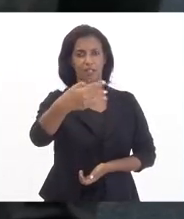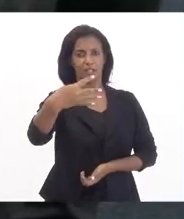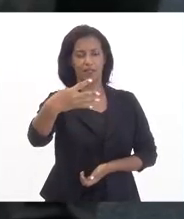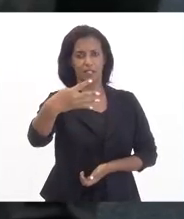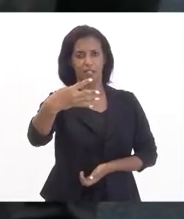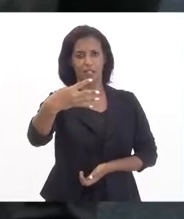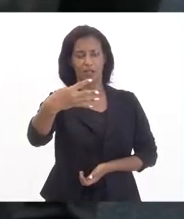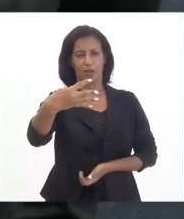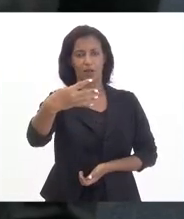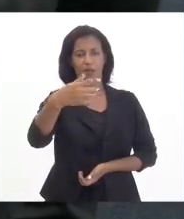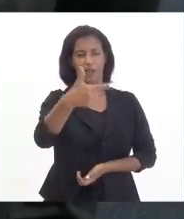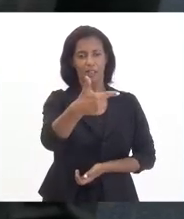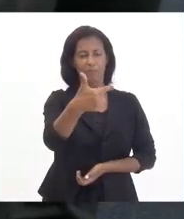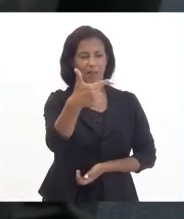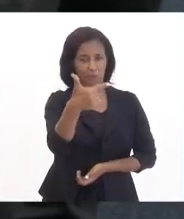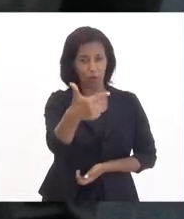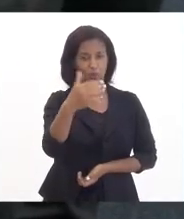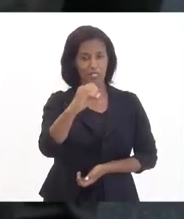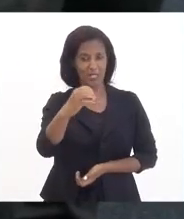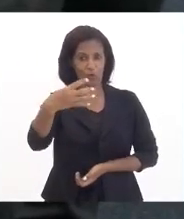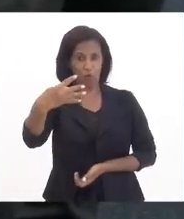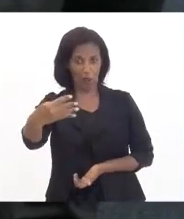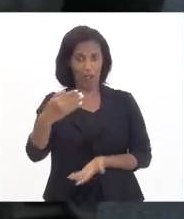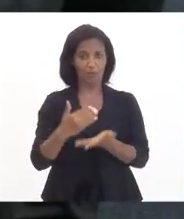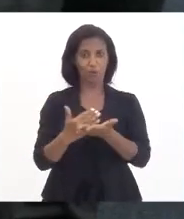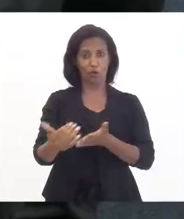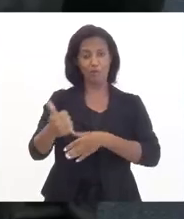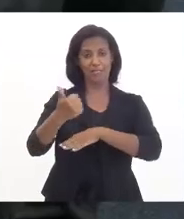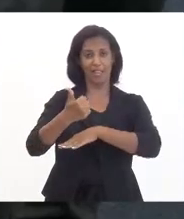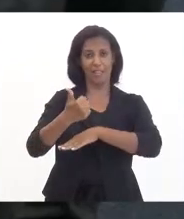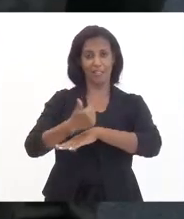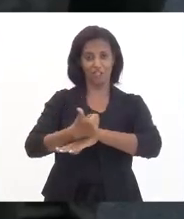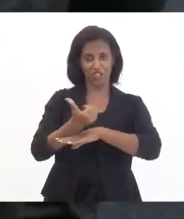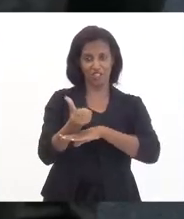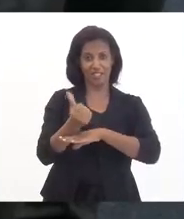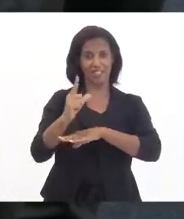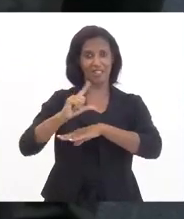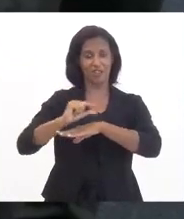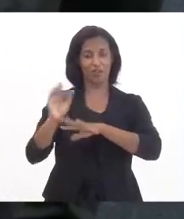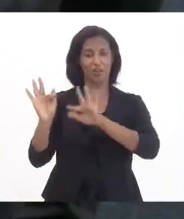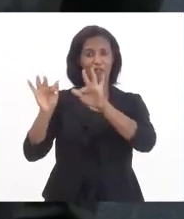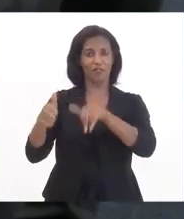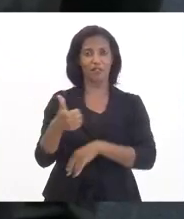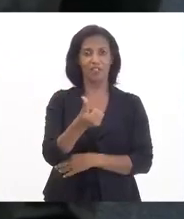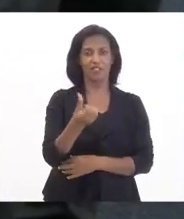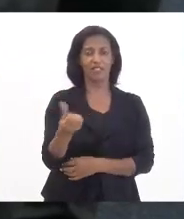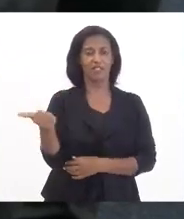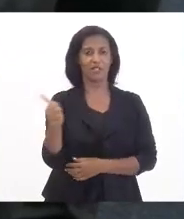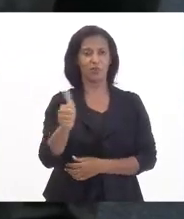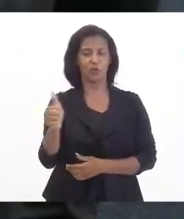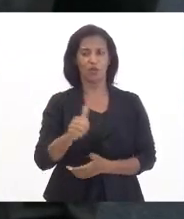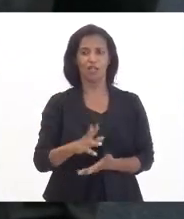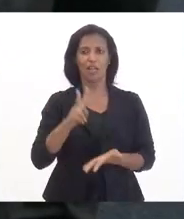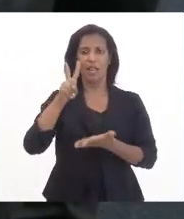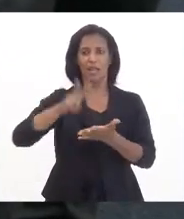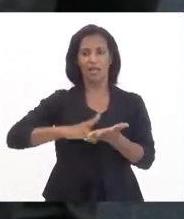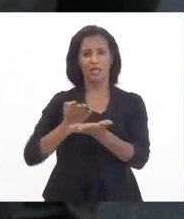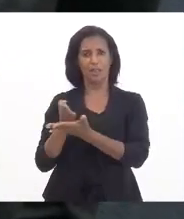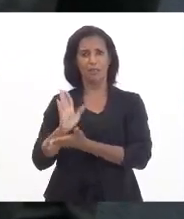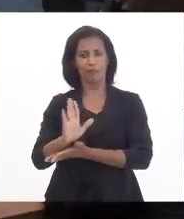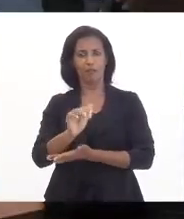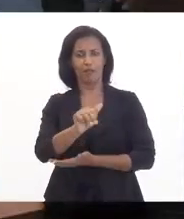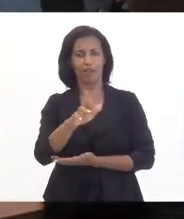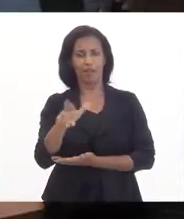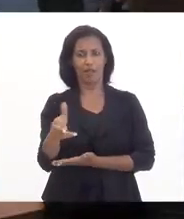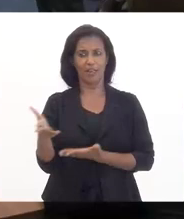204ª sessão extraordinária, que iniciada às 16 horas, encerrou-se às 16 horas e 11 minutos. Lida e aprovada a